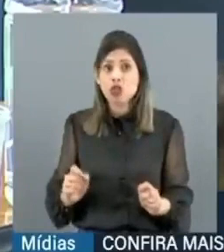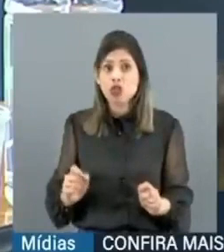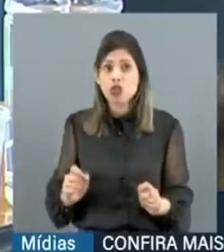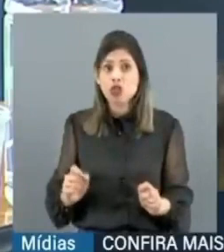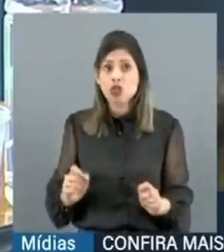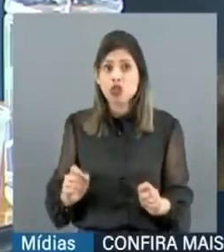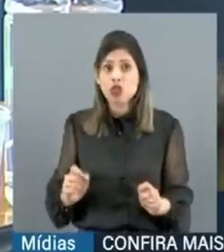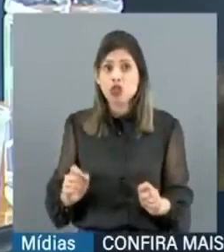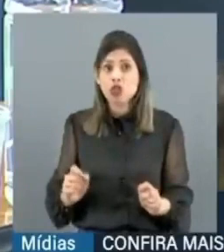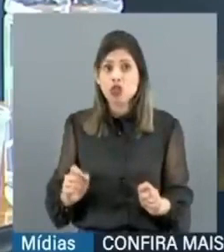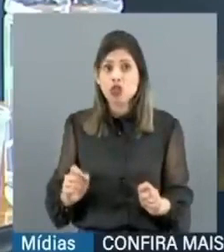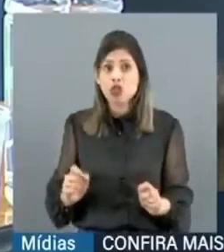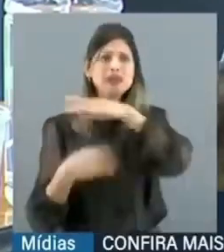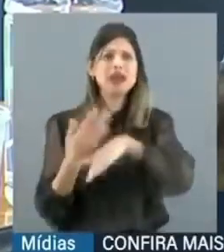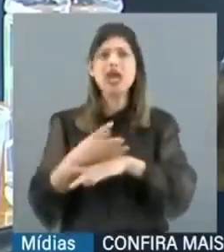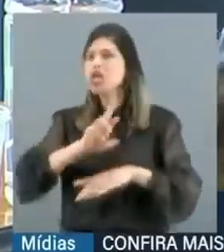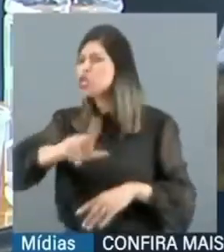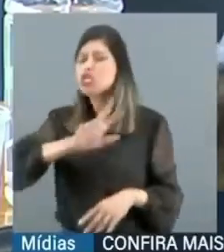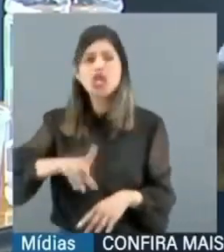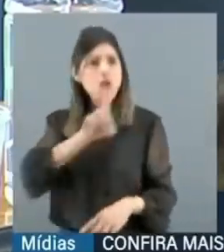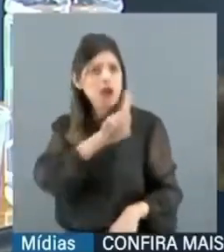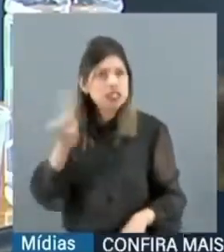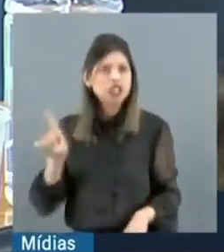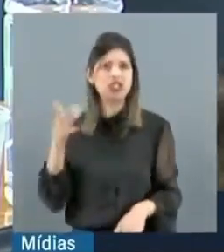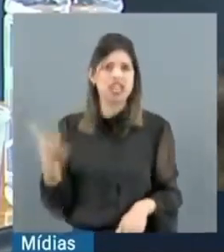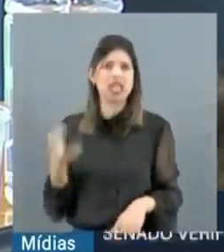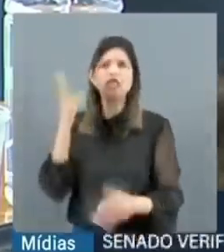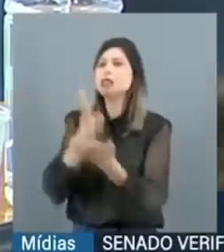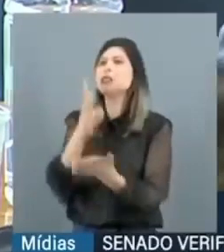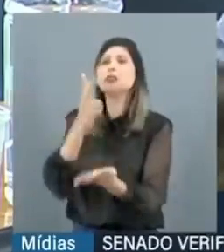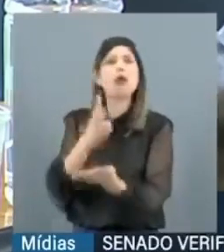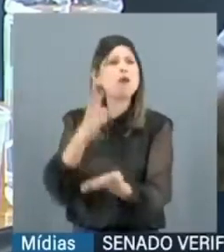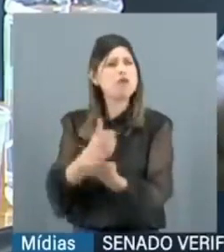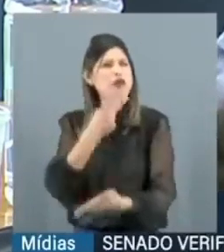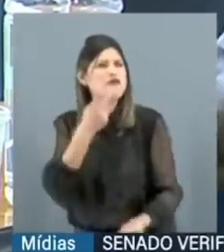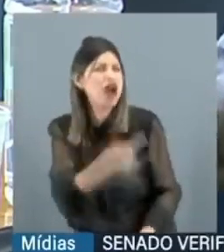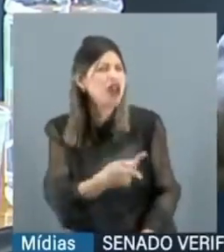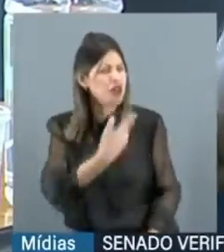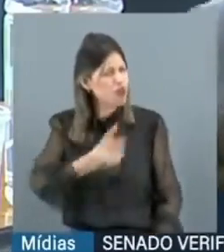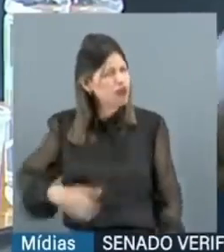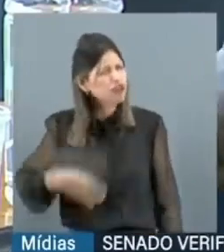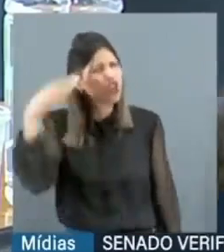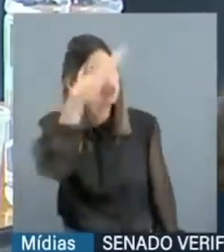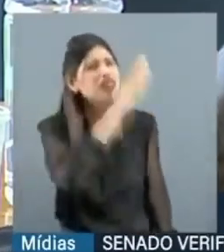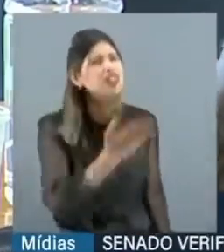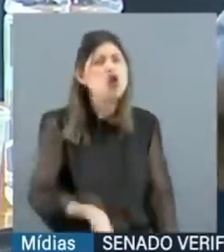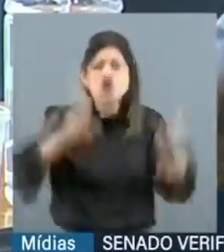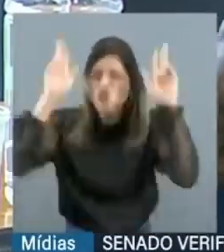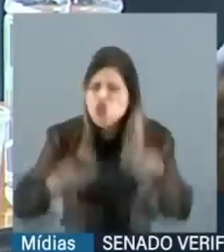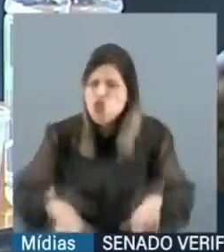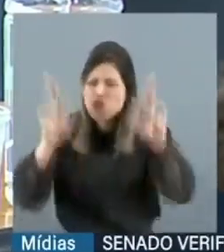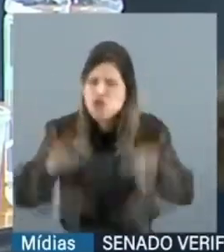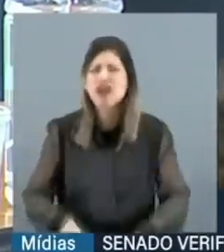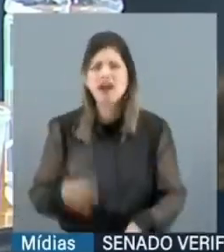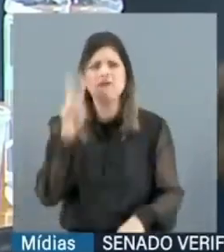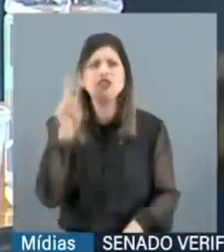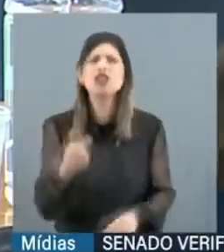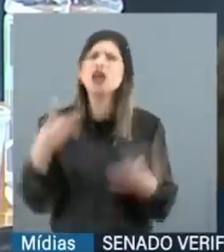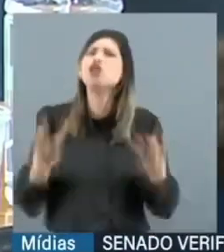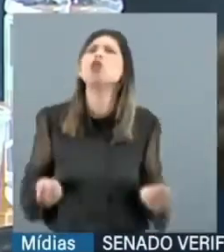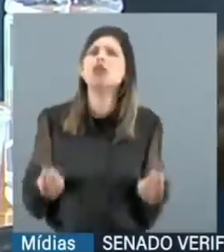presa, que não é de direita. E aí toda hora tem que ficar citando o nome do presidente Bolsonaro. Eu nunca vi tanto amor ao presidente. Ô, Nico, deixa eu te